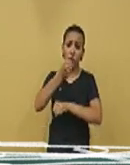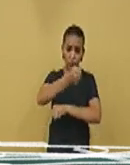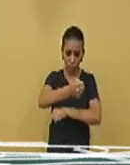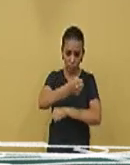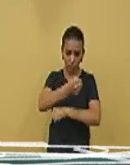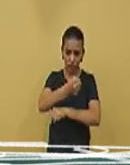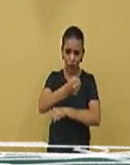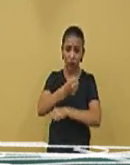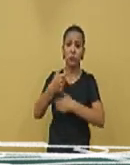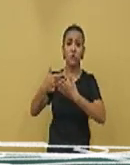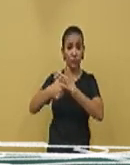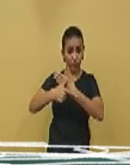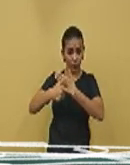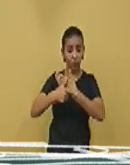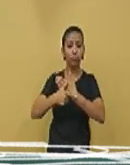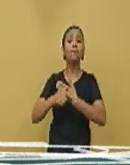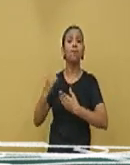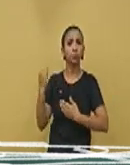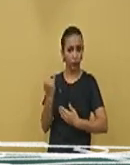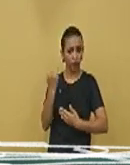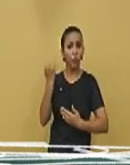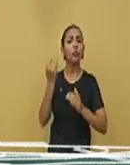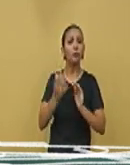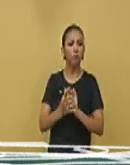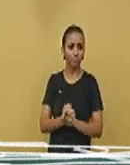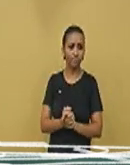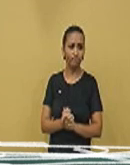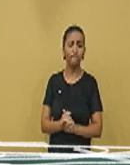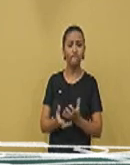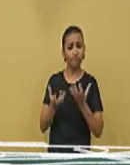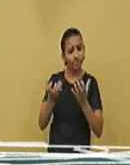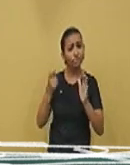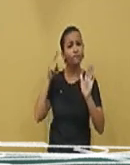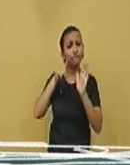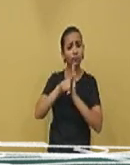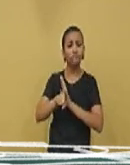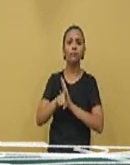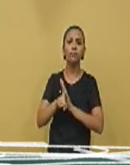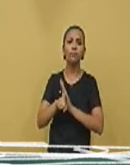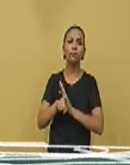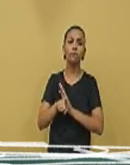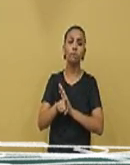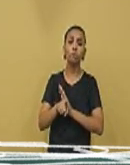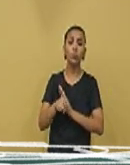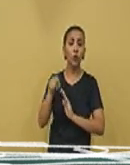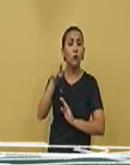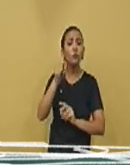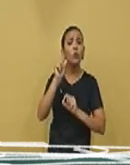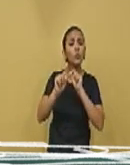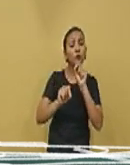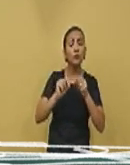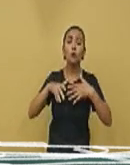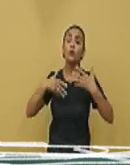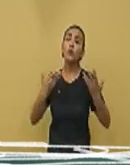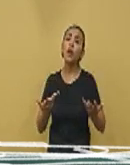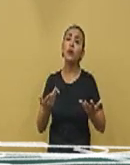essas funções também são importantes. Eu queria perguntar para a senhora quais